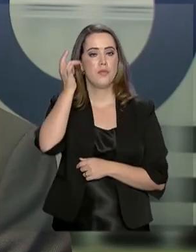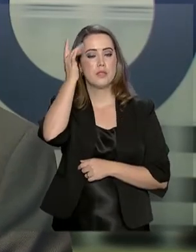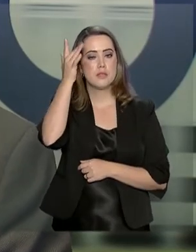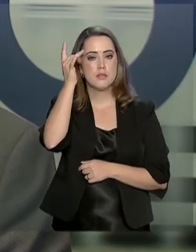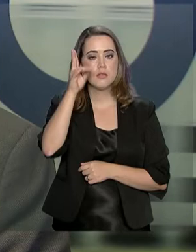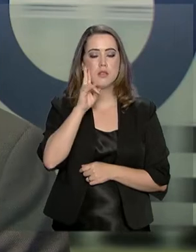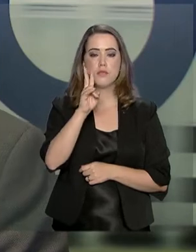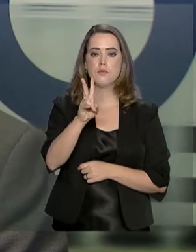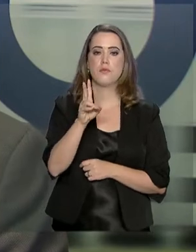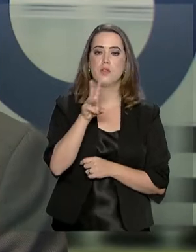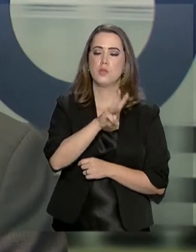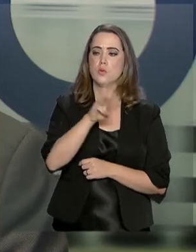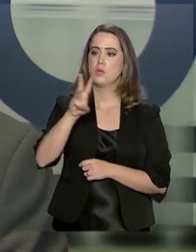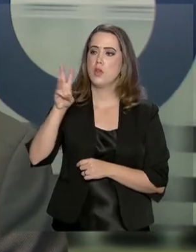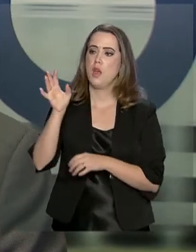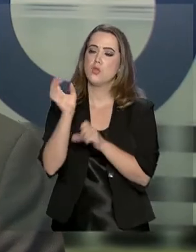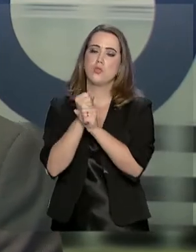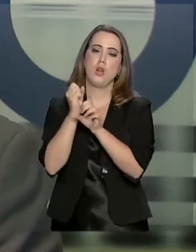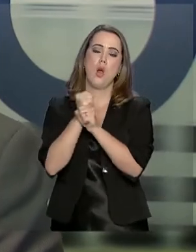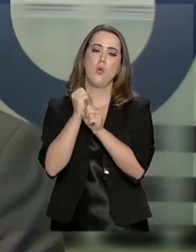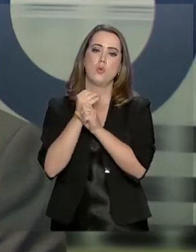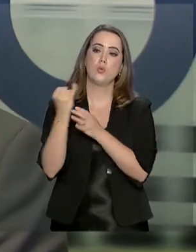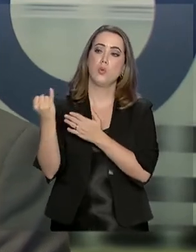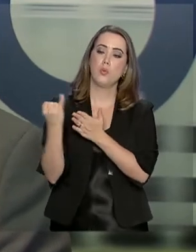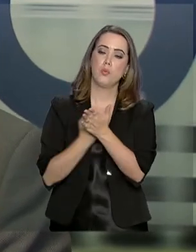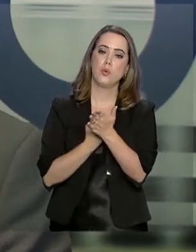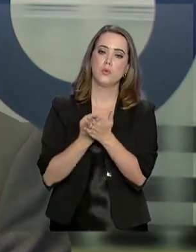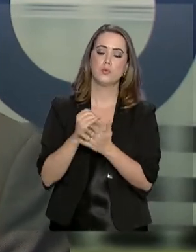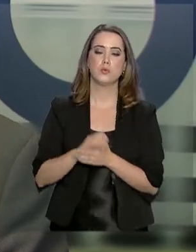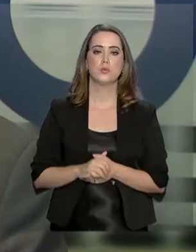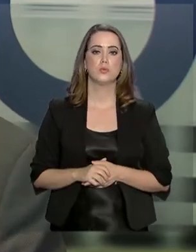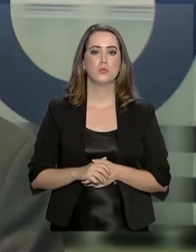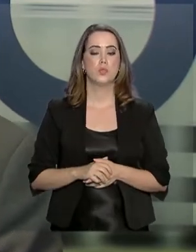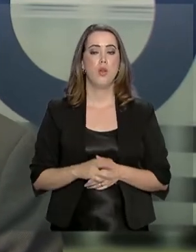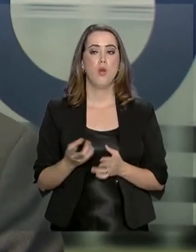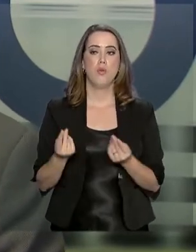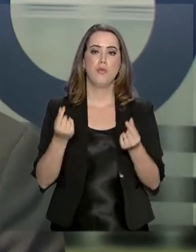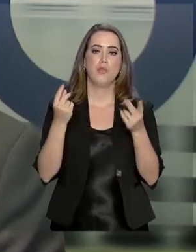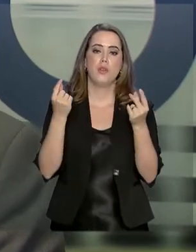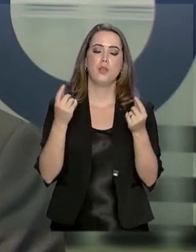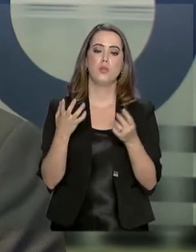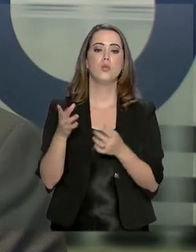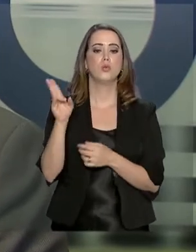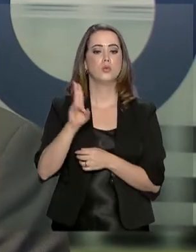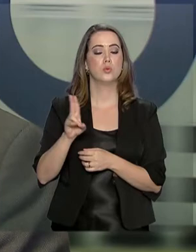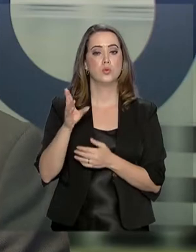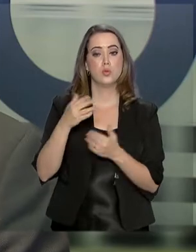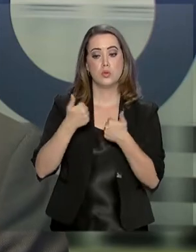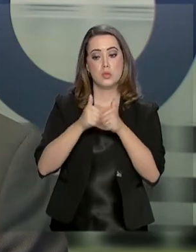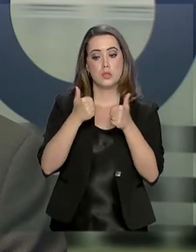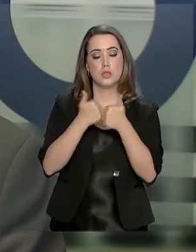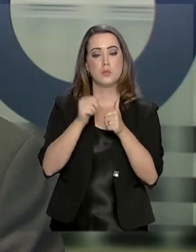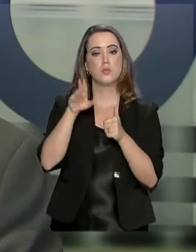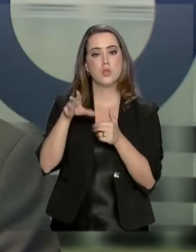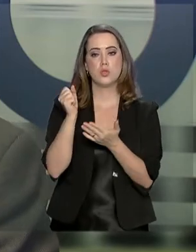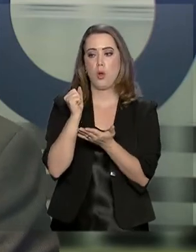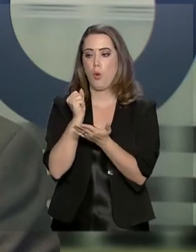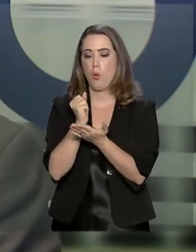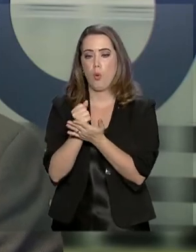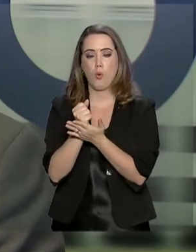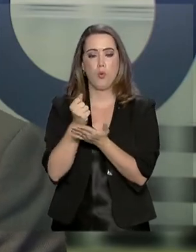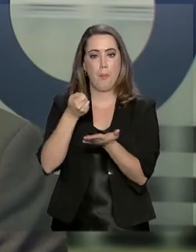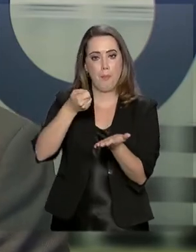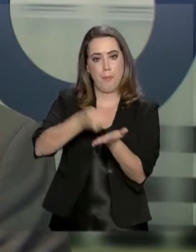simulador, inclusive, do cálculo do imposto. O valor do despacho postal já é cobrado na origem,